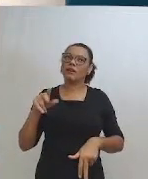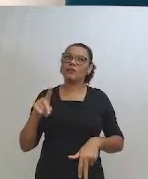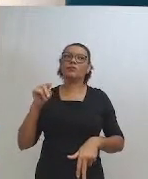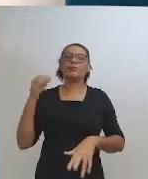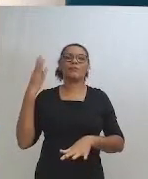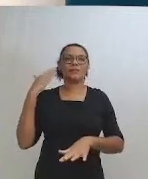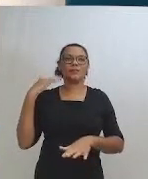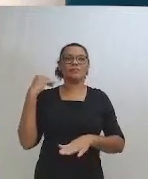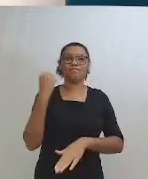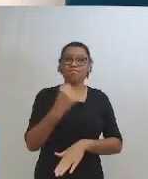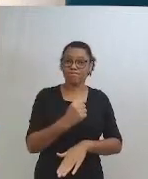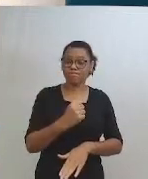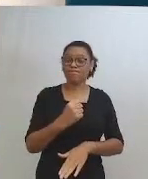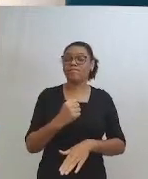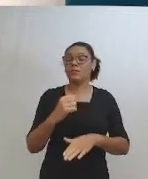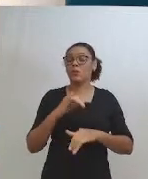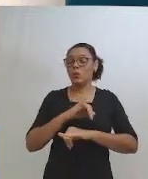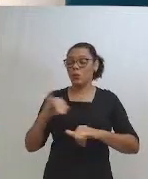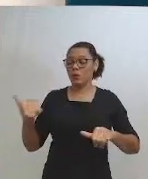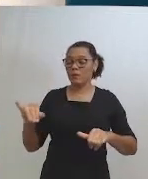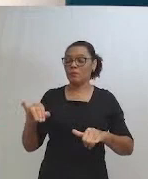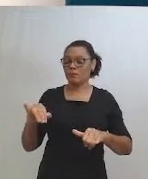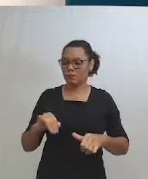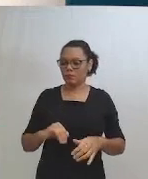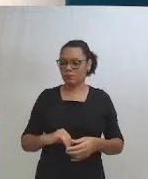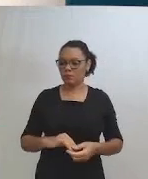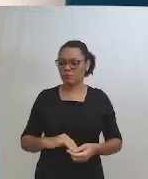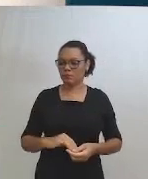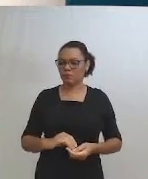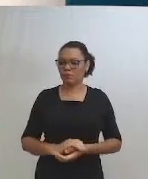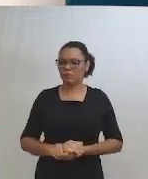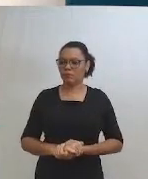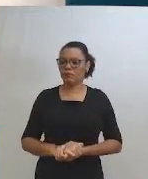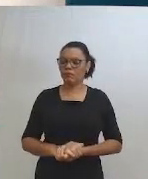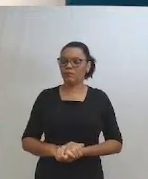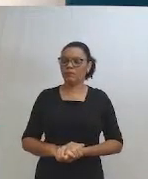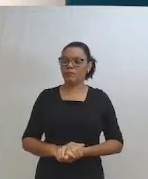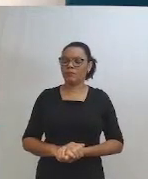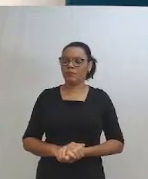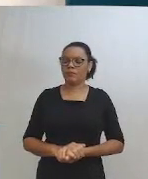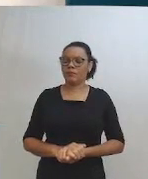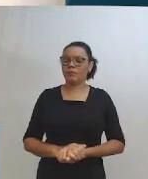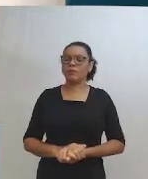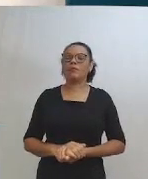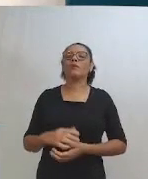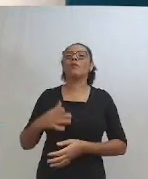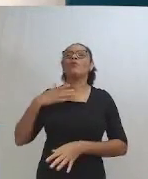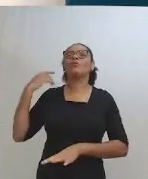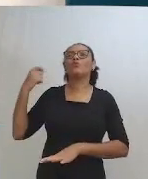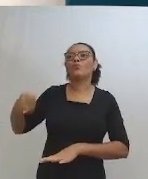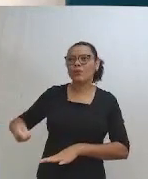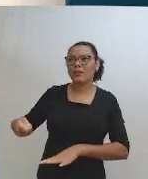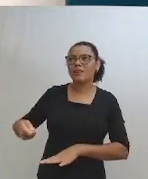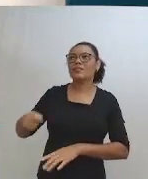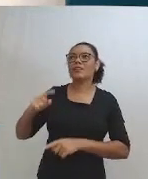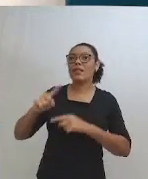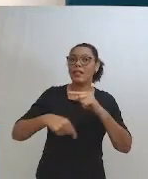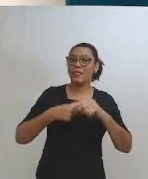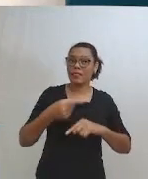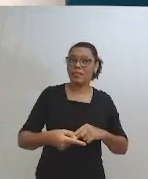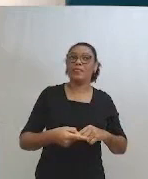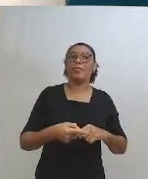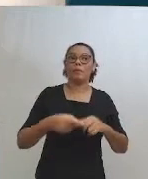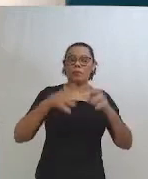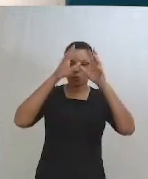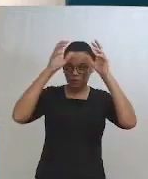foi feita em 18 de setembro de 2020, o juiz da causa e depois o Tribunal de Justiça de Pernambuco deixam